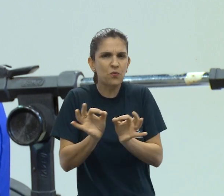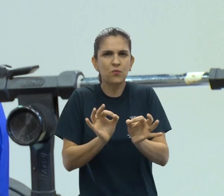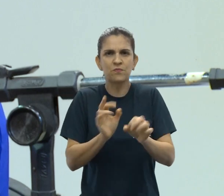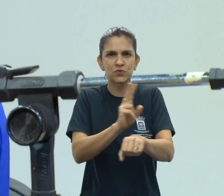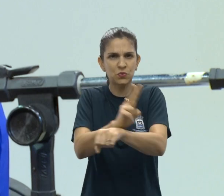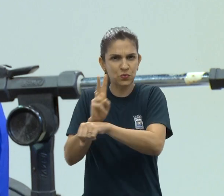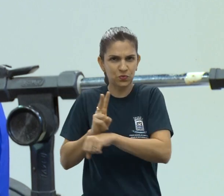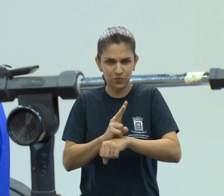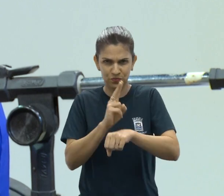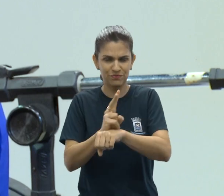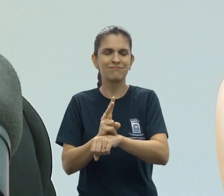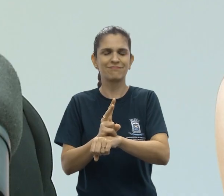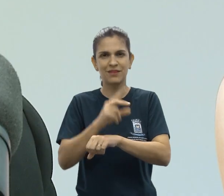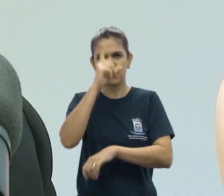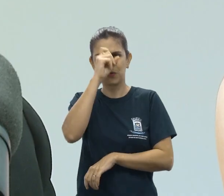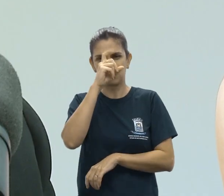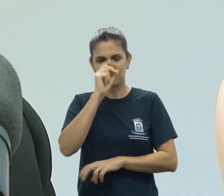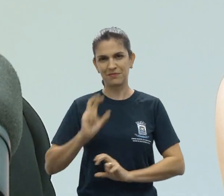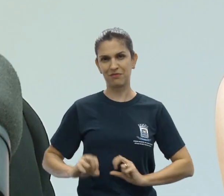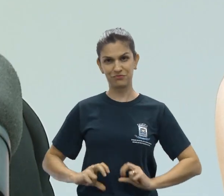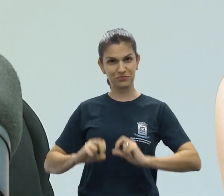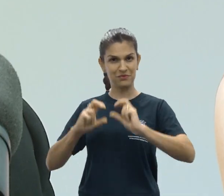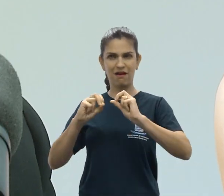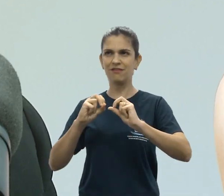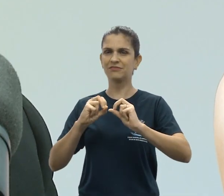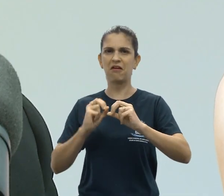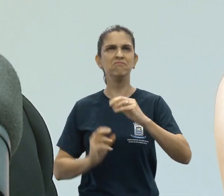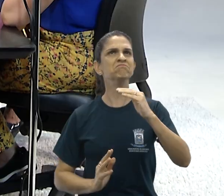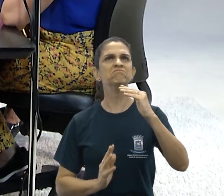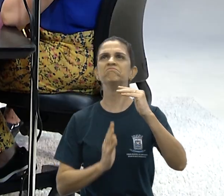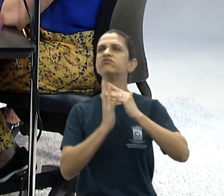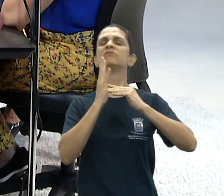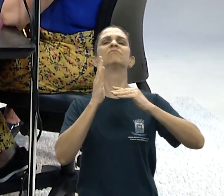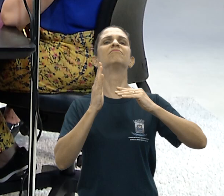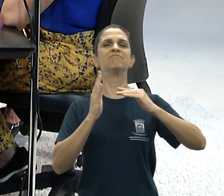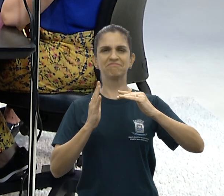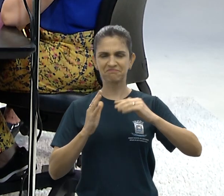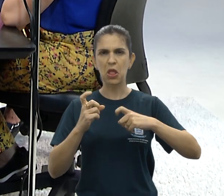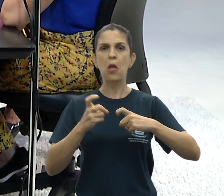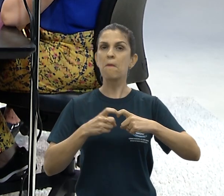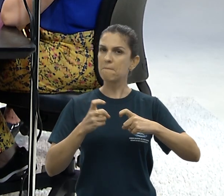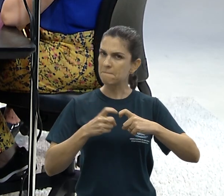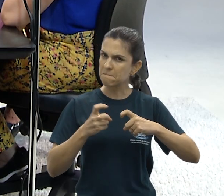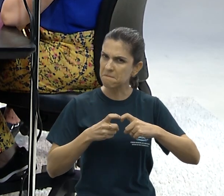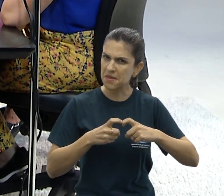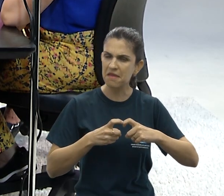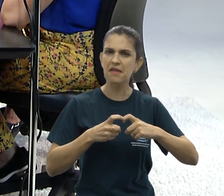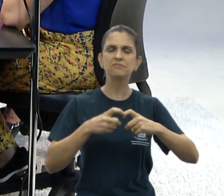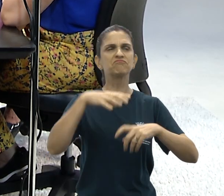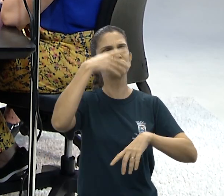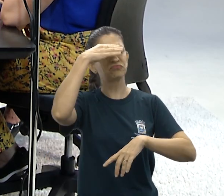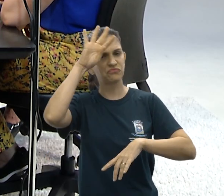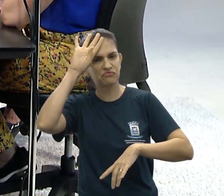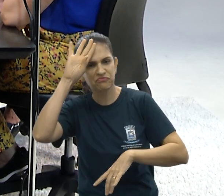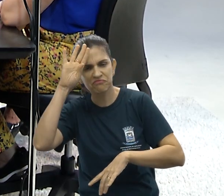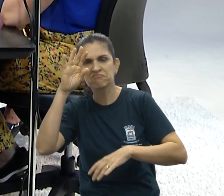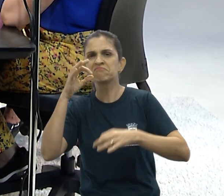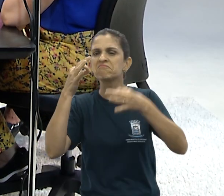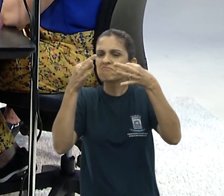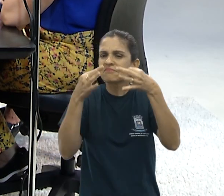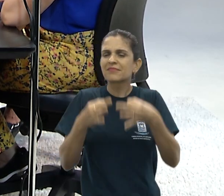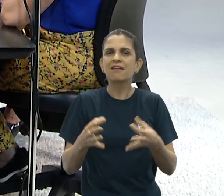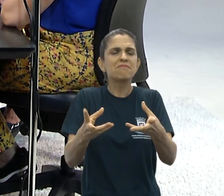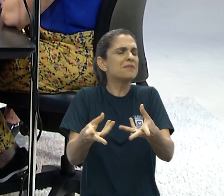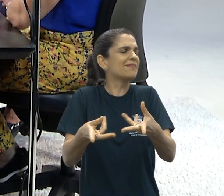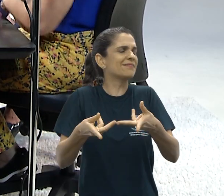Câncer, eu falo que eles fazem muito além do que eles conseguem fazer. Os médicos, os enfermeiros, eles são maravilhosos. Até